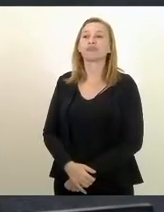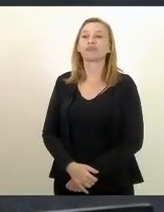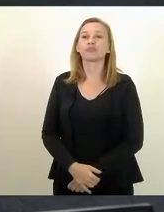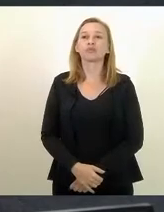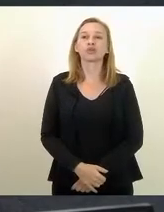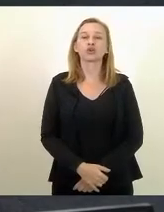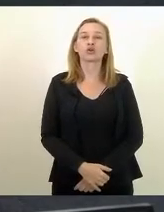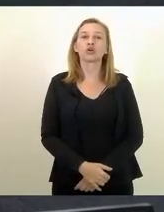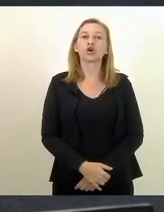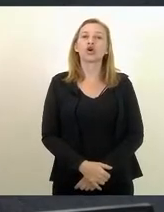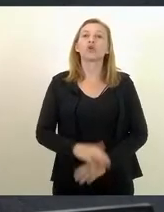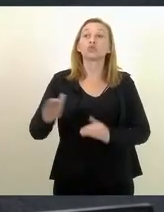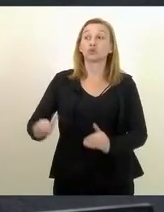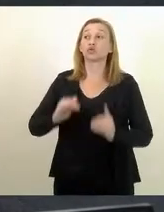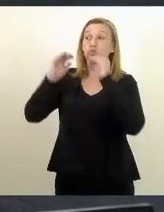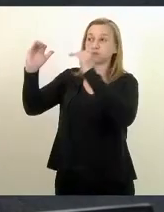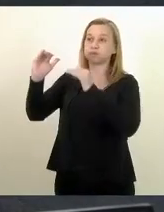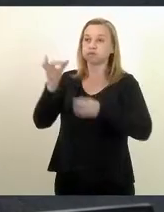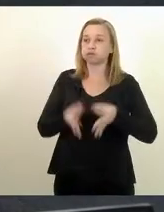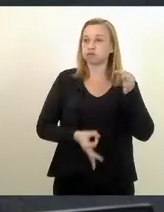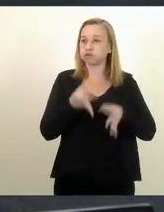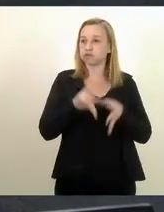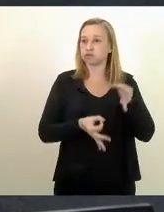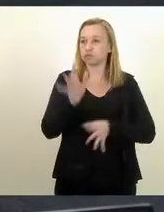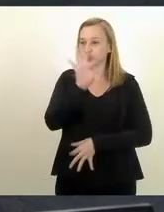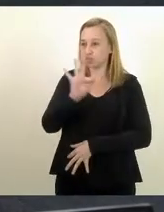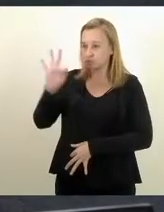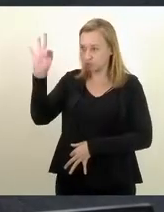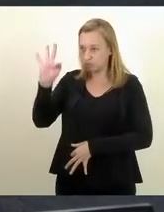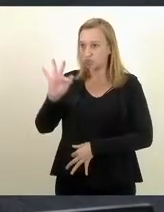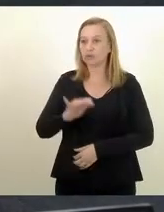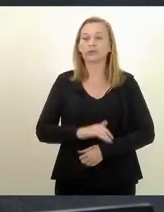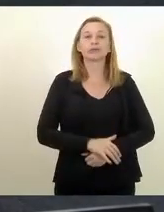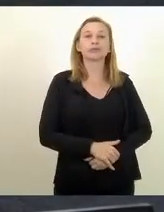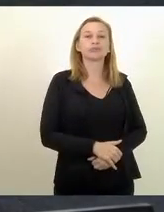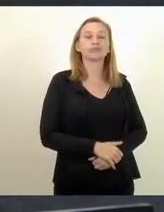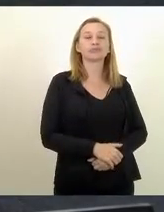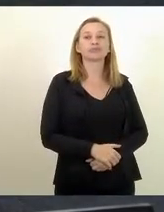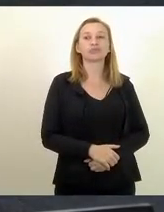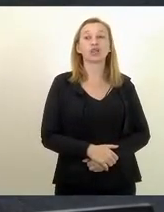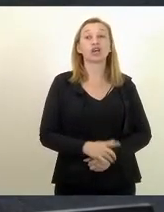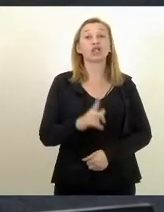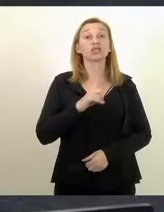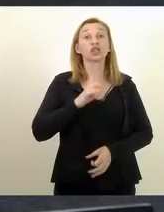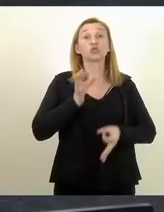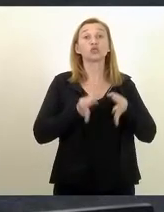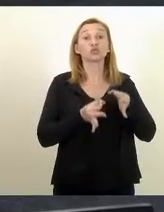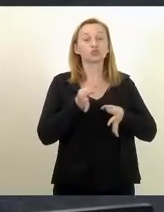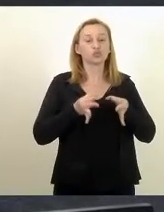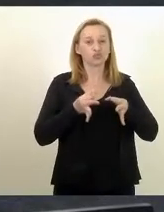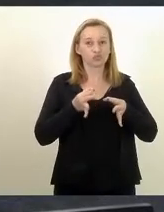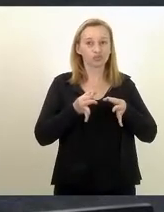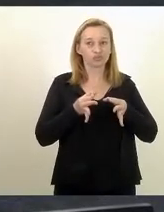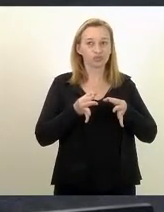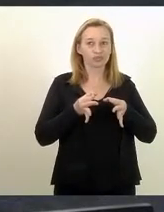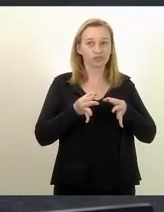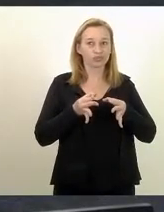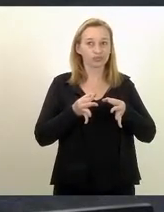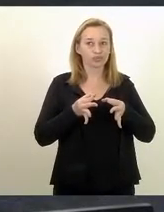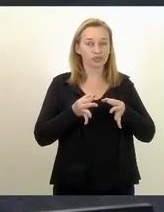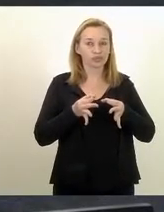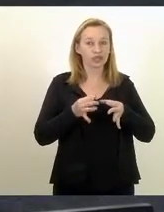supremo tribunal federal tem um julgado na de